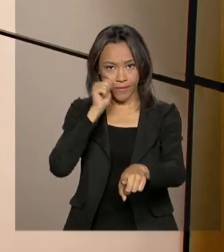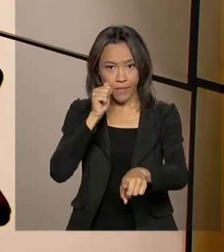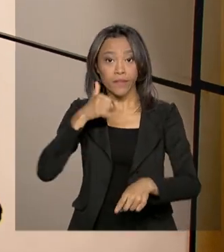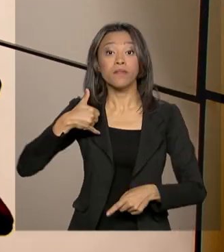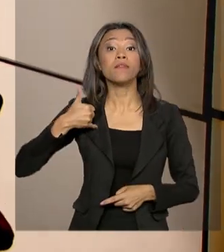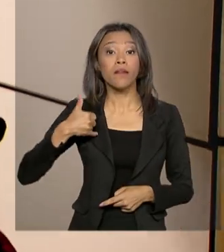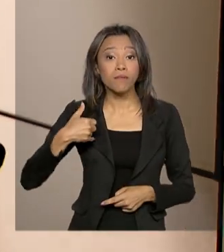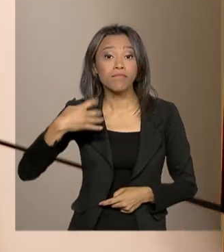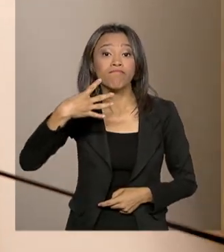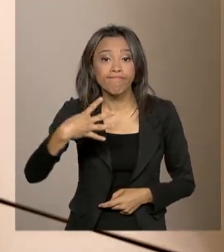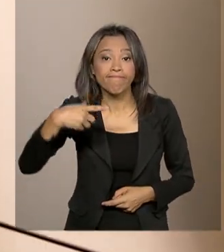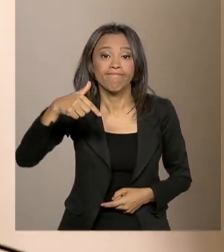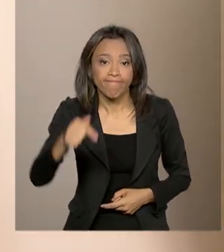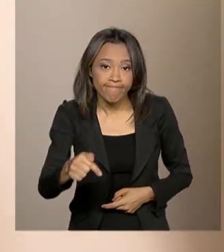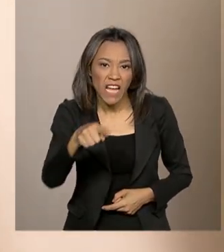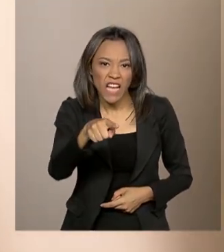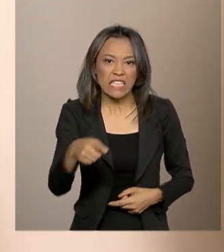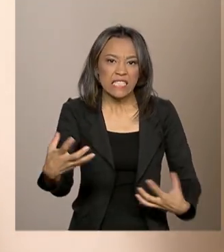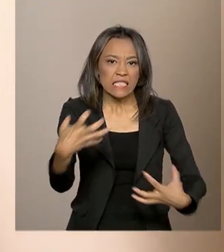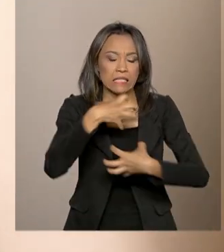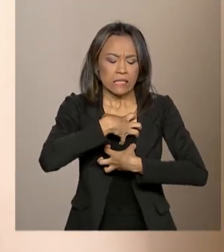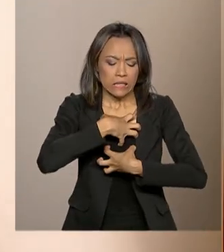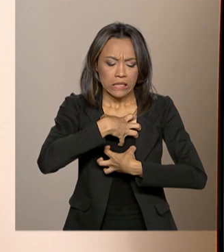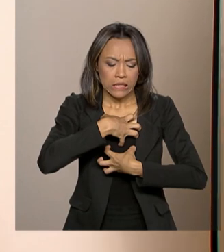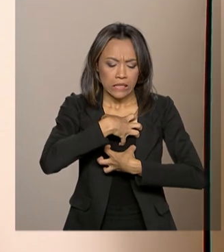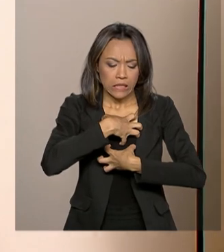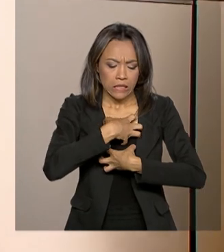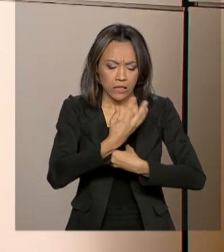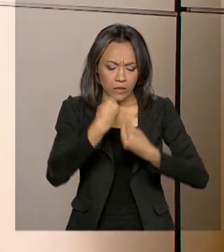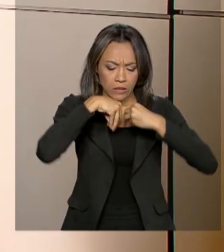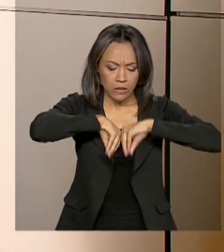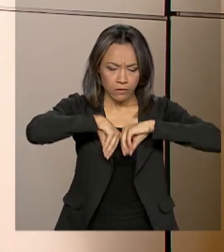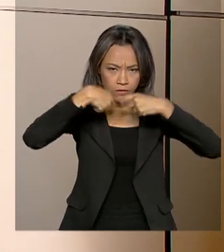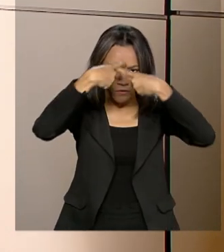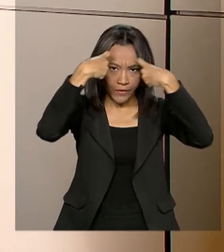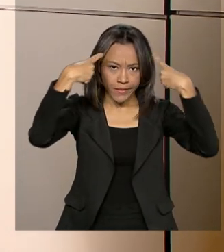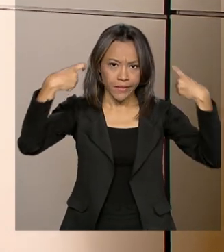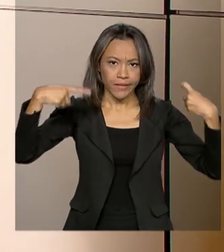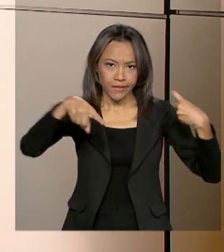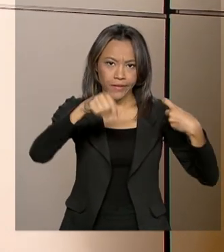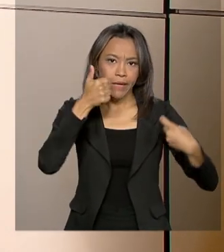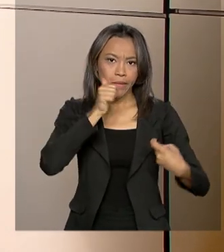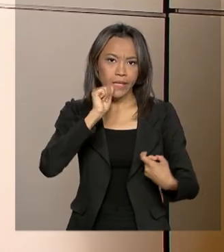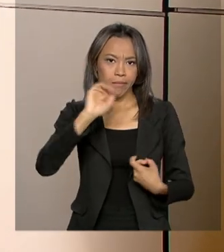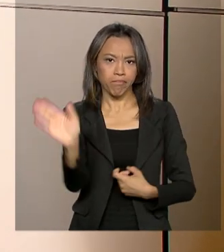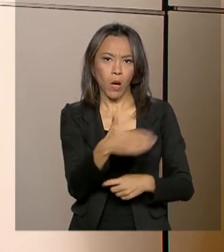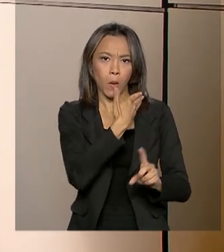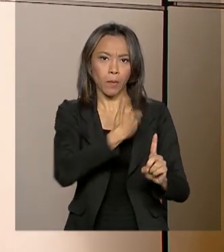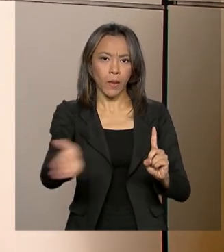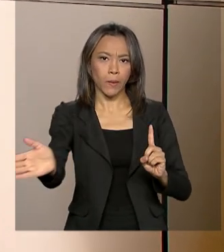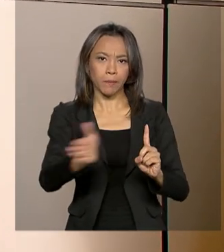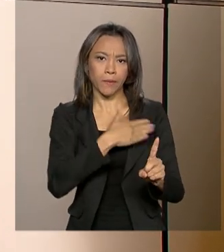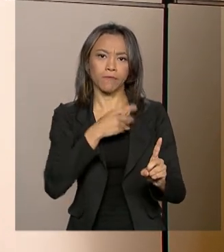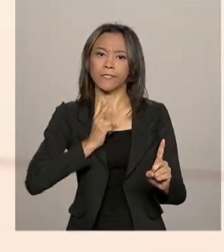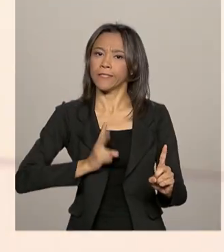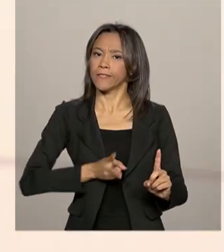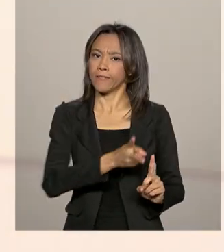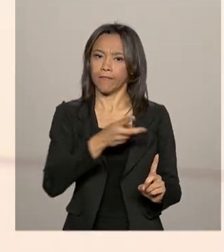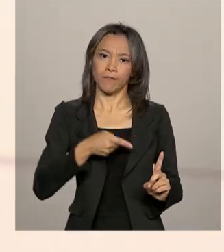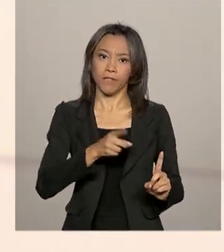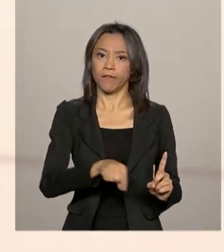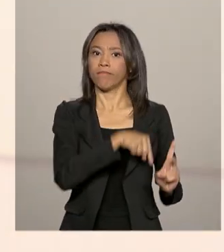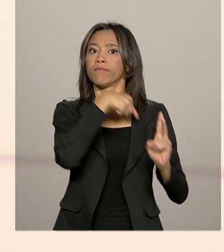47 anos, sente na pele a violência. Na infância, foi a mãe, com os espancamentos frequentes.